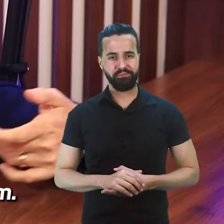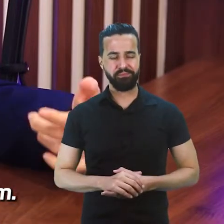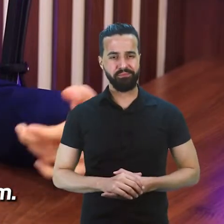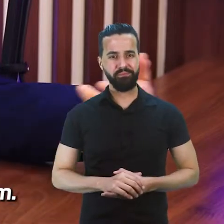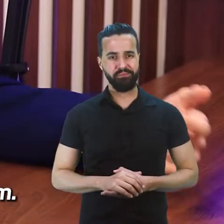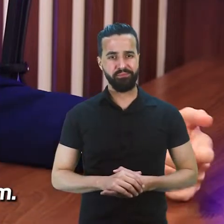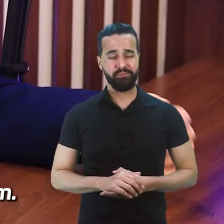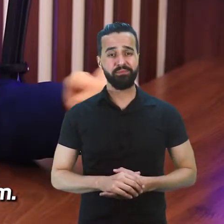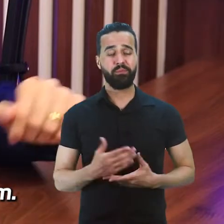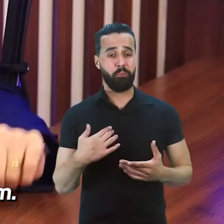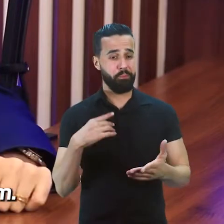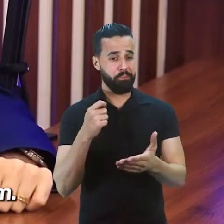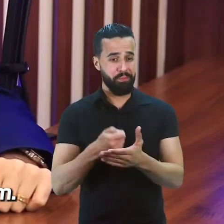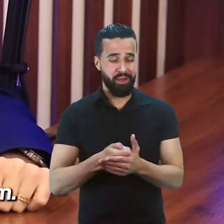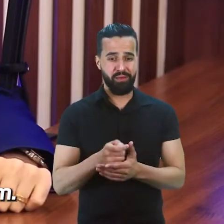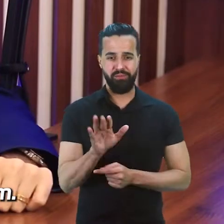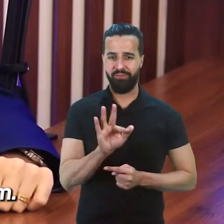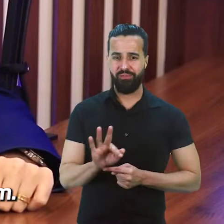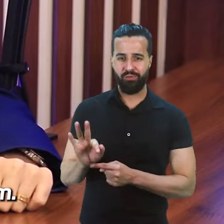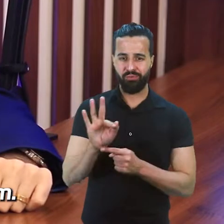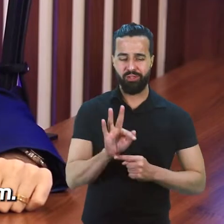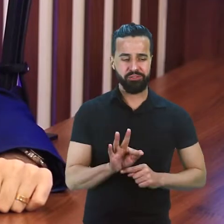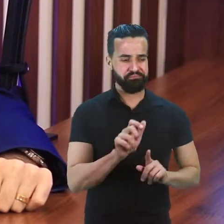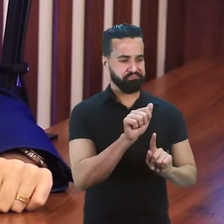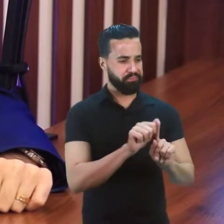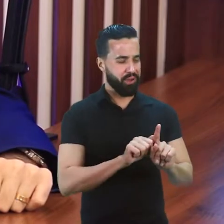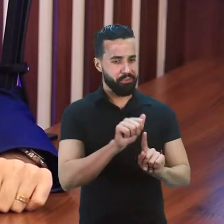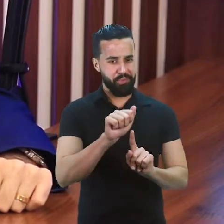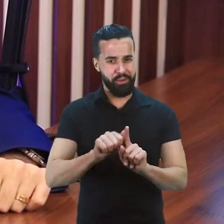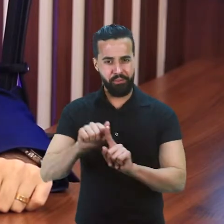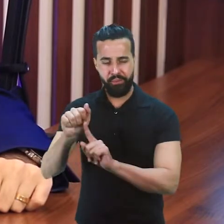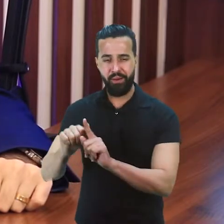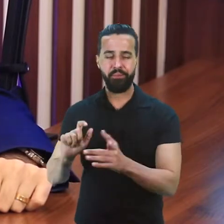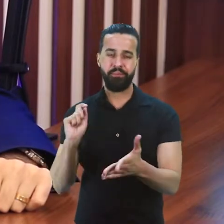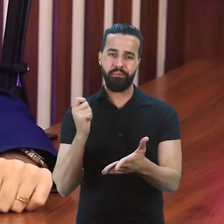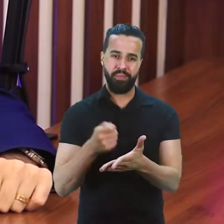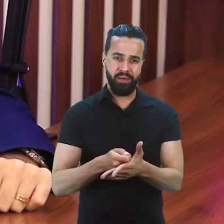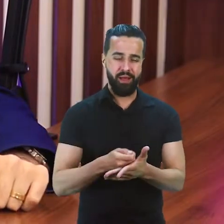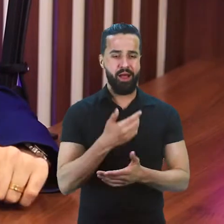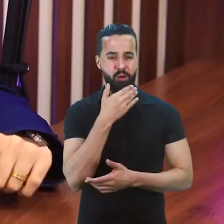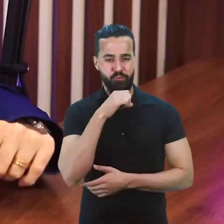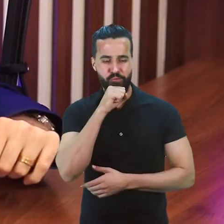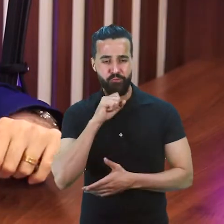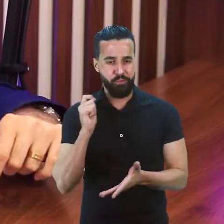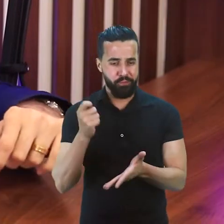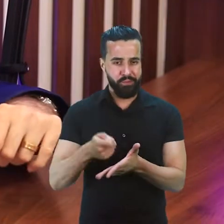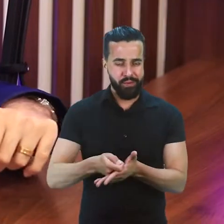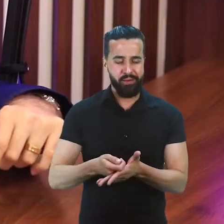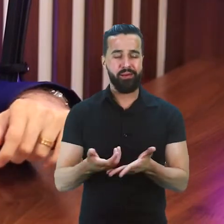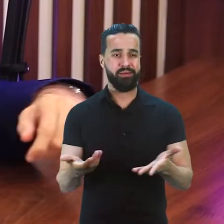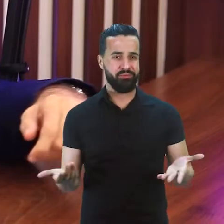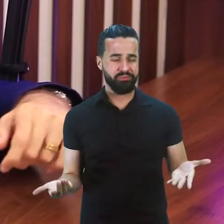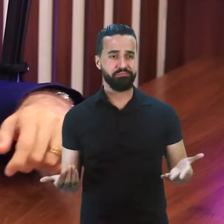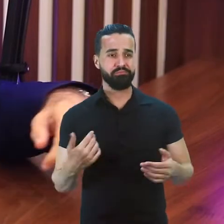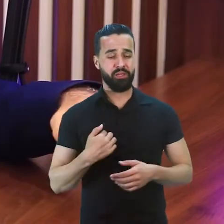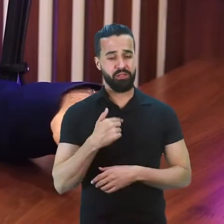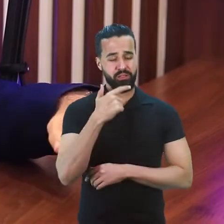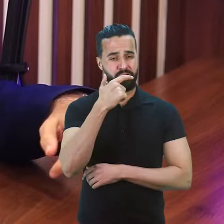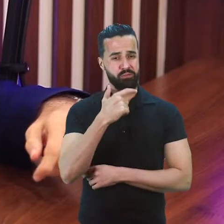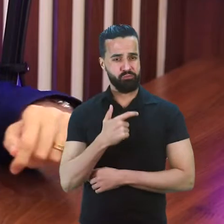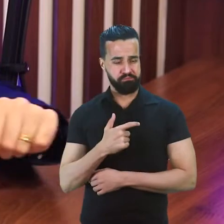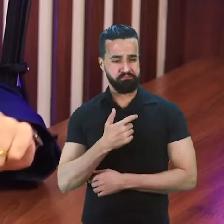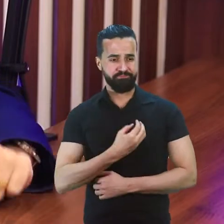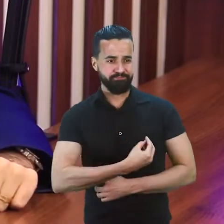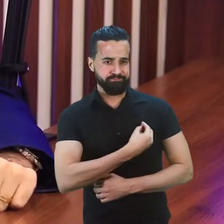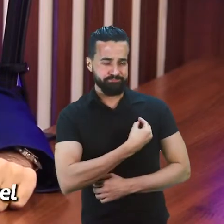a mensalidade da faculdade ele estava pagando para mim, então, né, então assim, eu estava ali numa